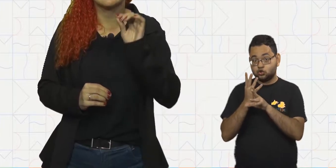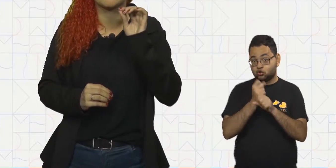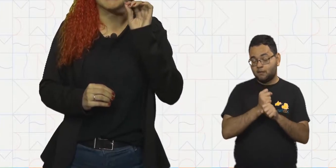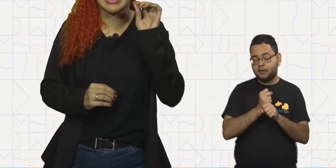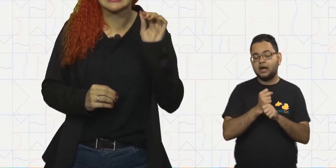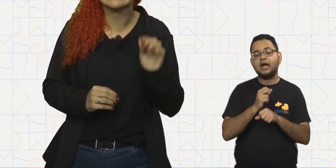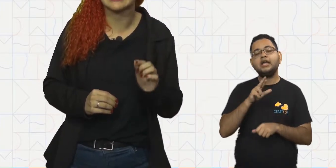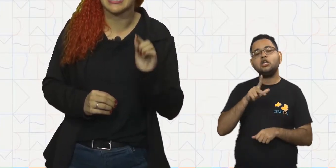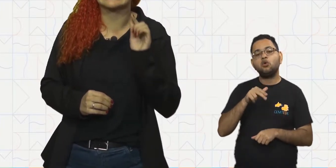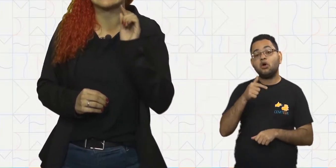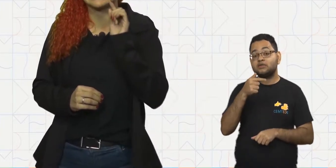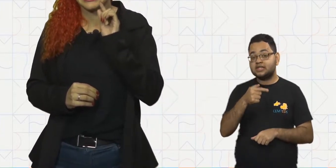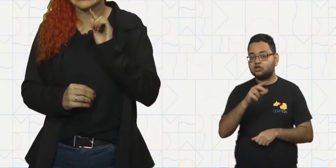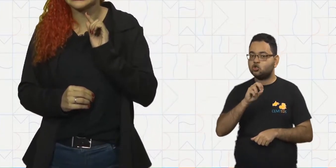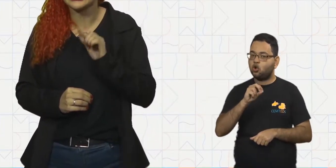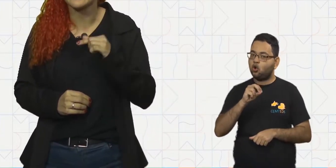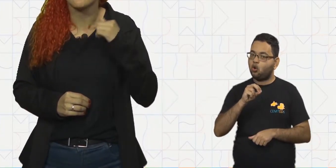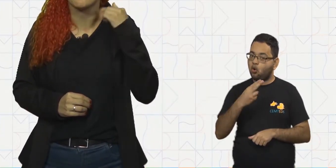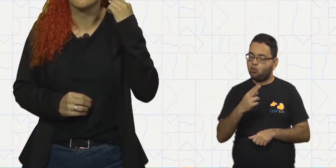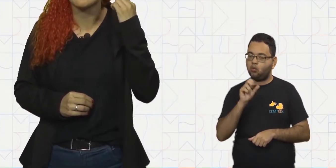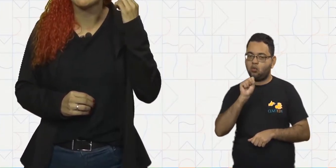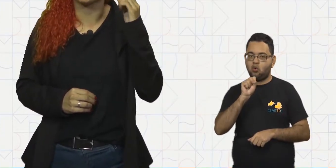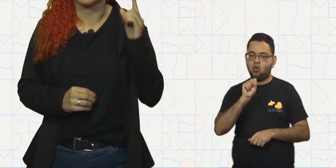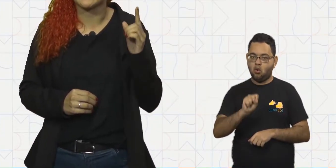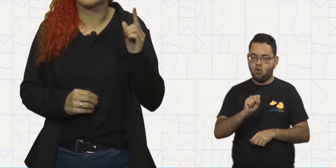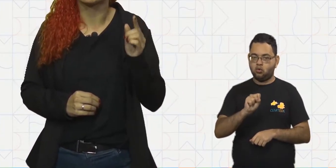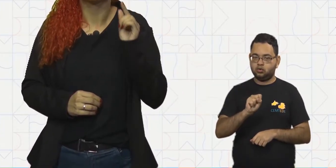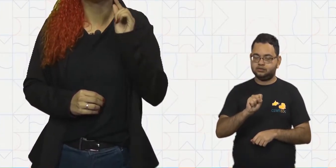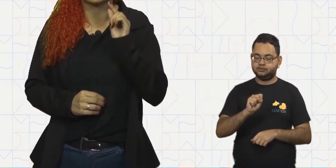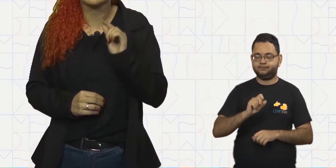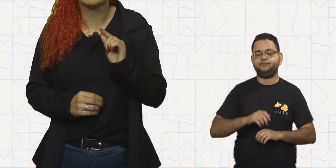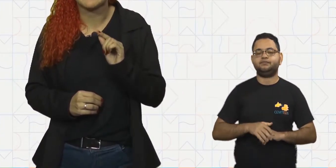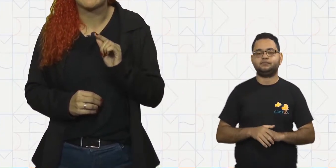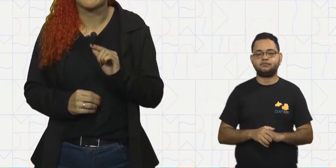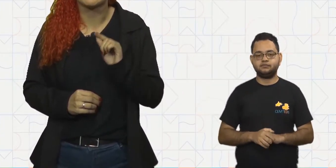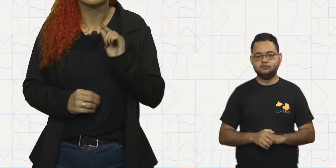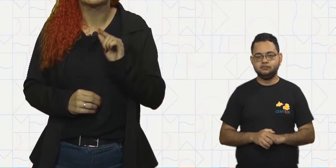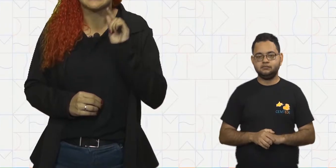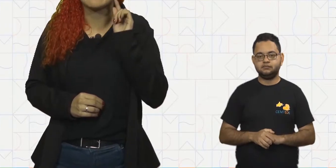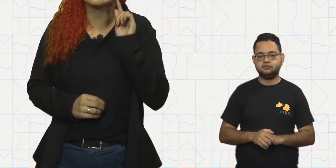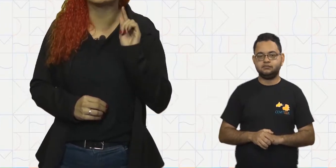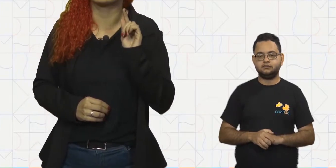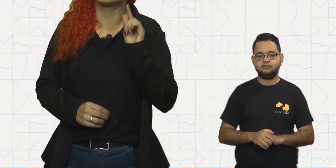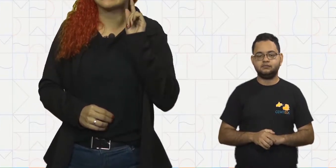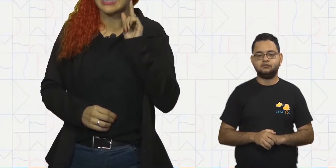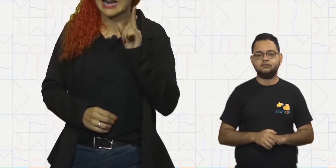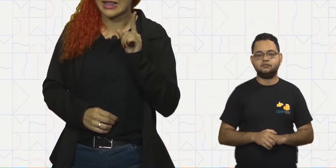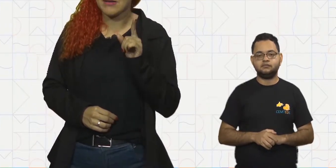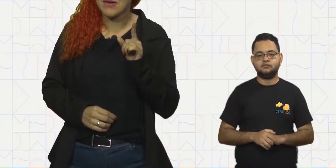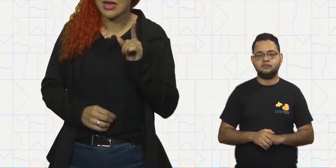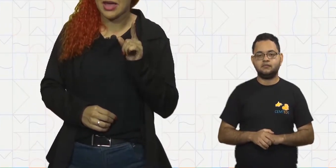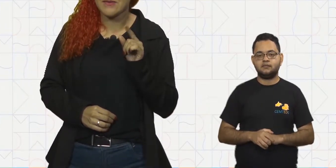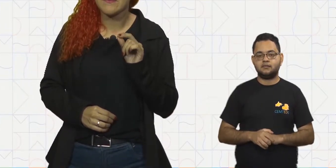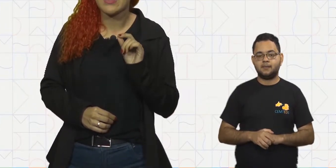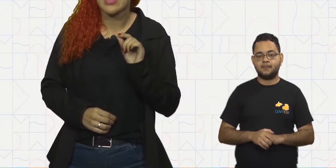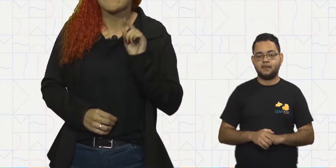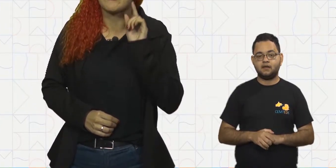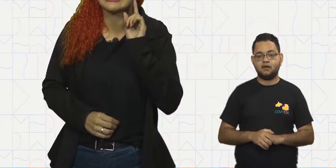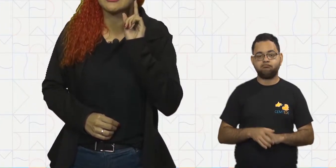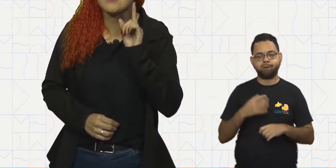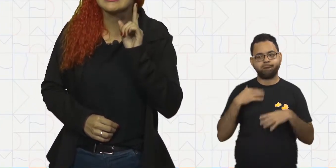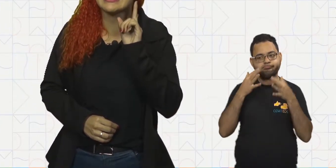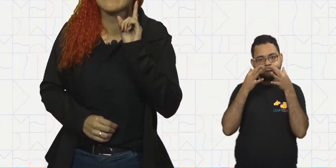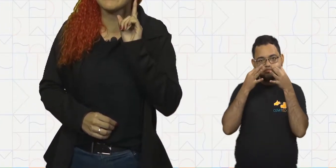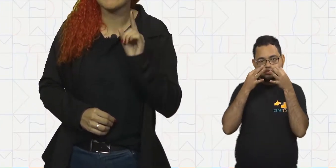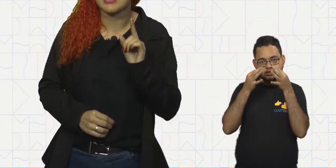resultados iguais às sete ou oito ser maior deve ser considerada também em